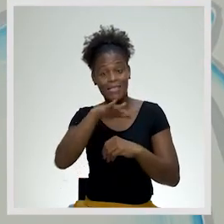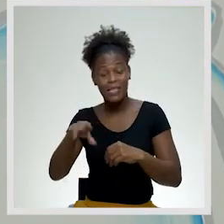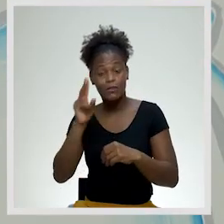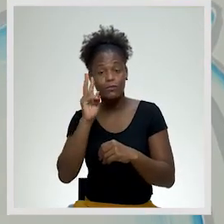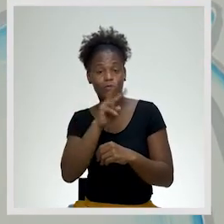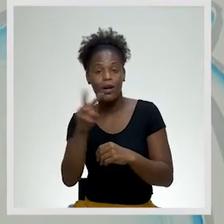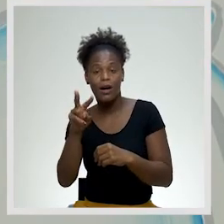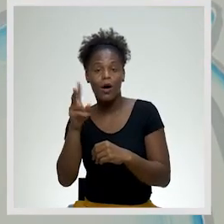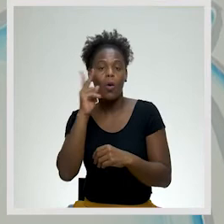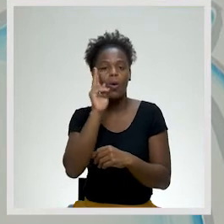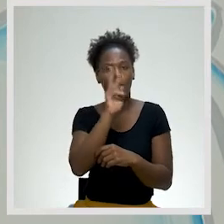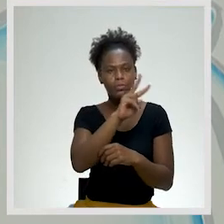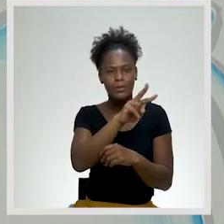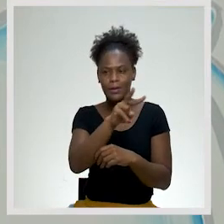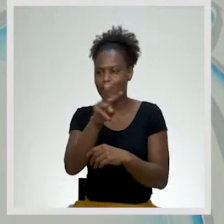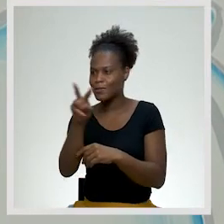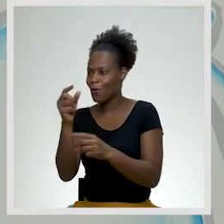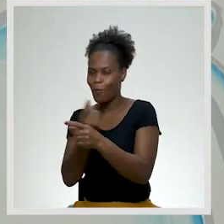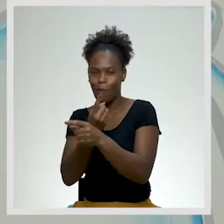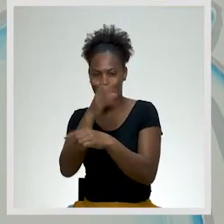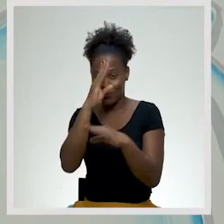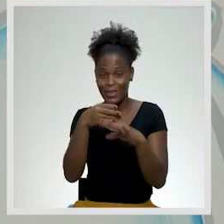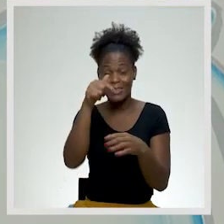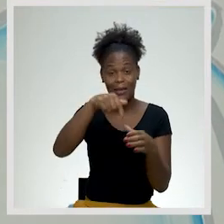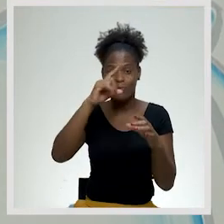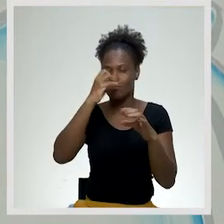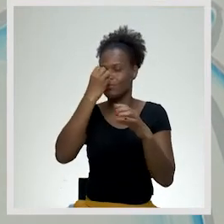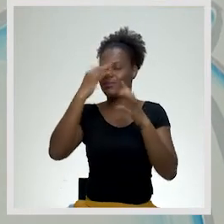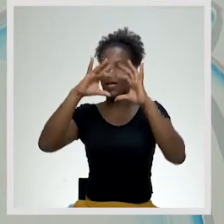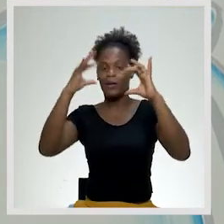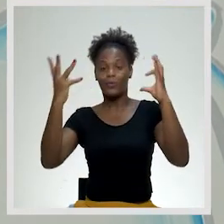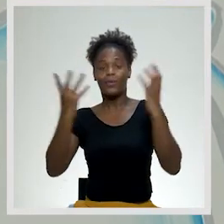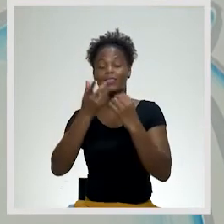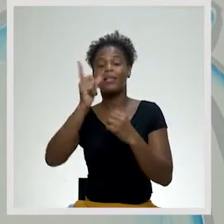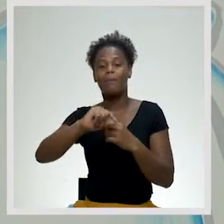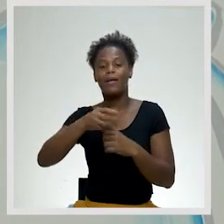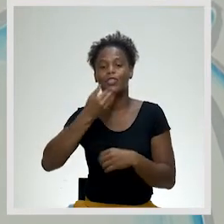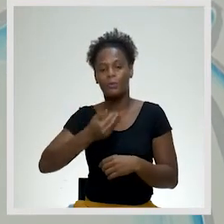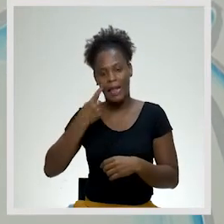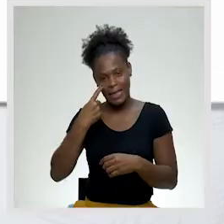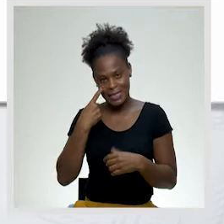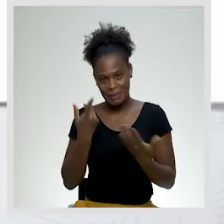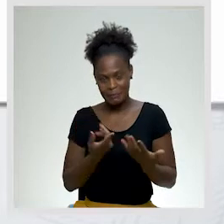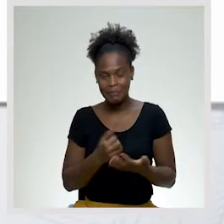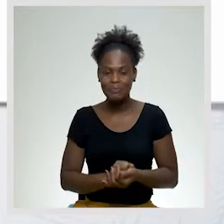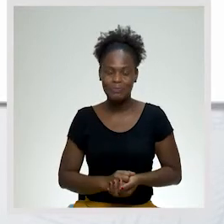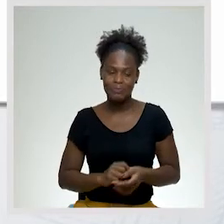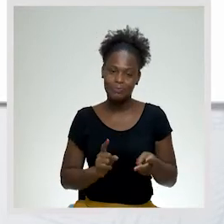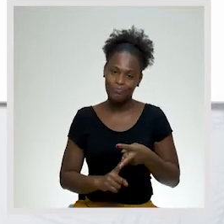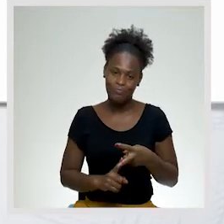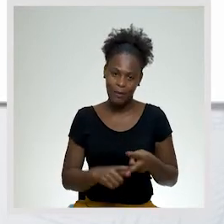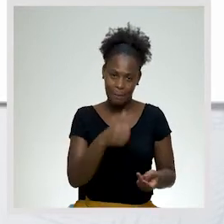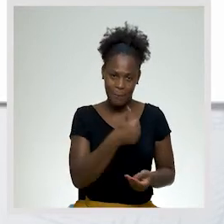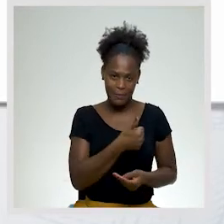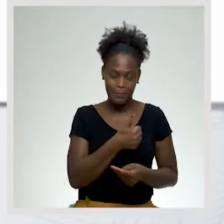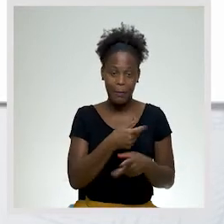voltada para a observação dos fenômenos da natureza e para a experiência. A linha B.